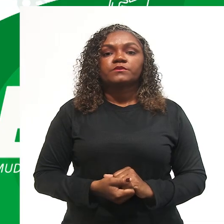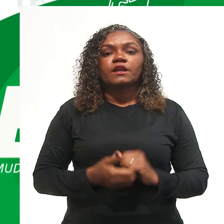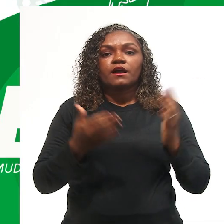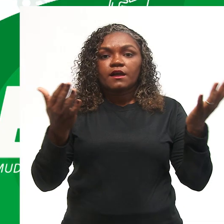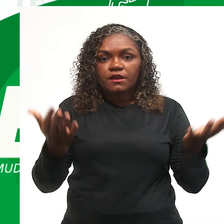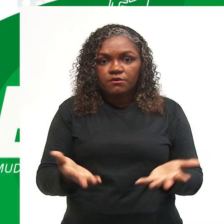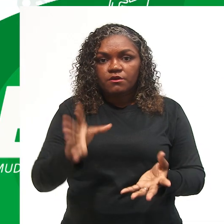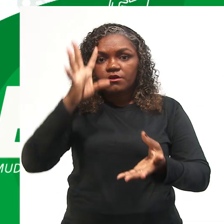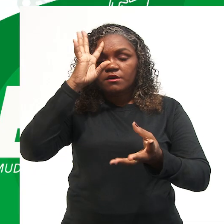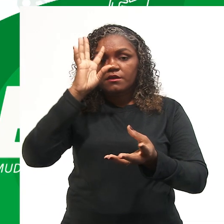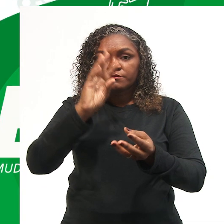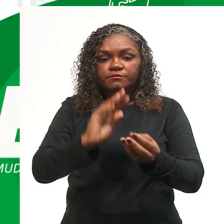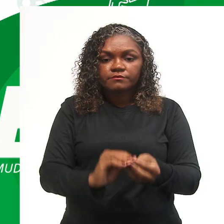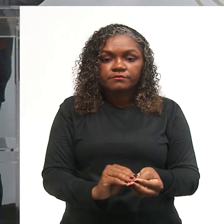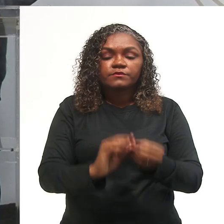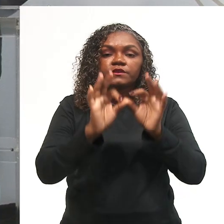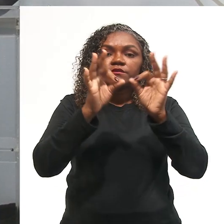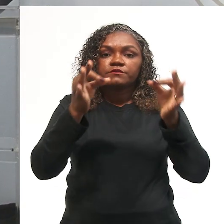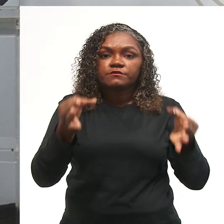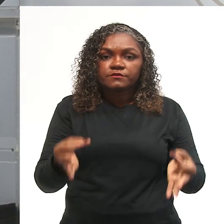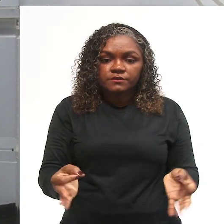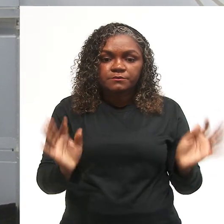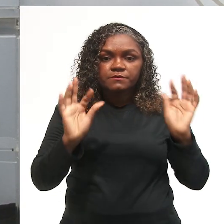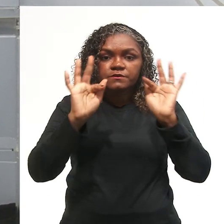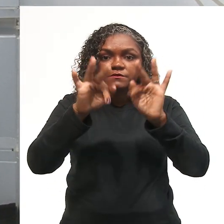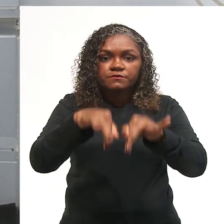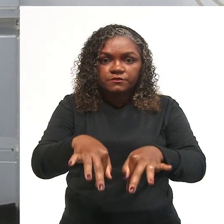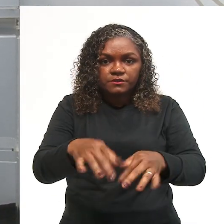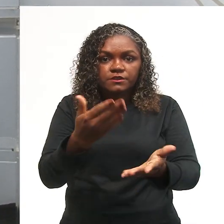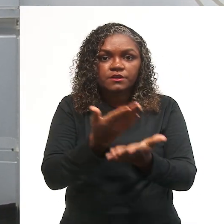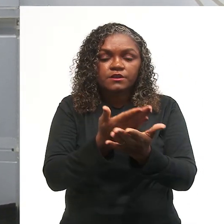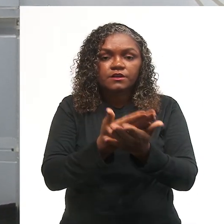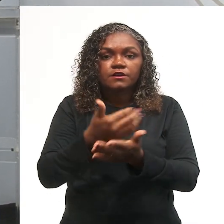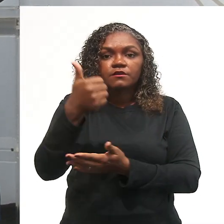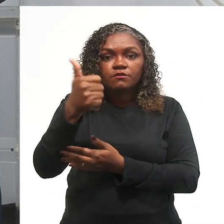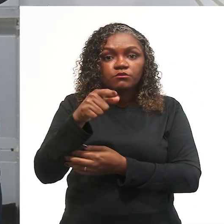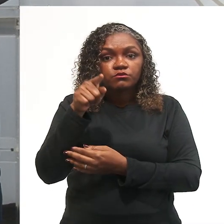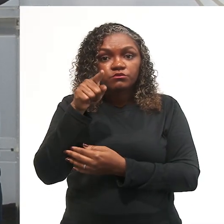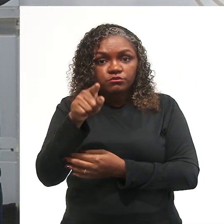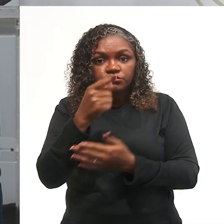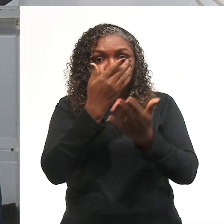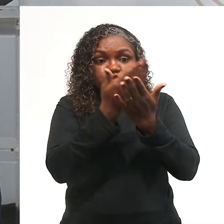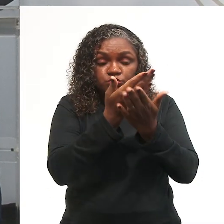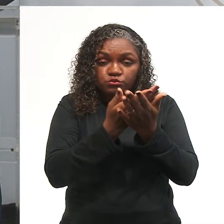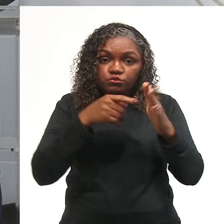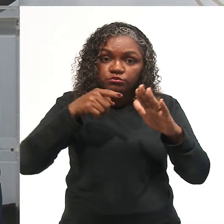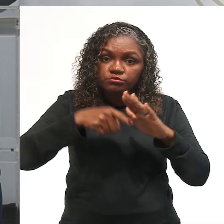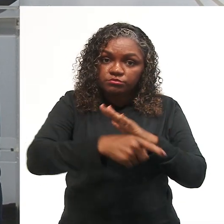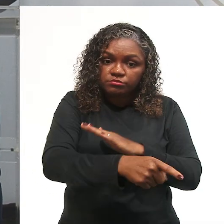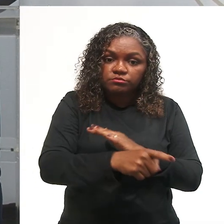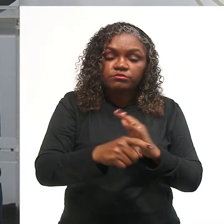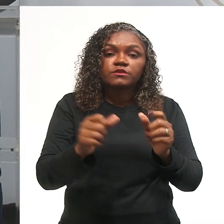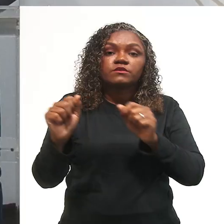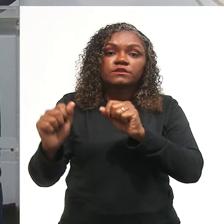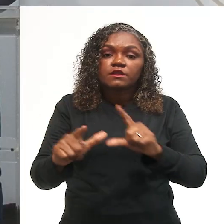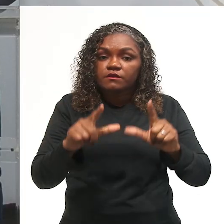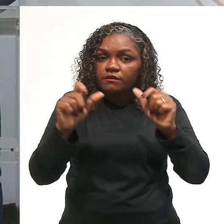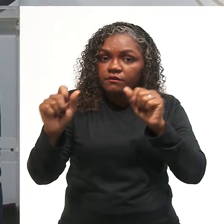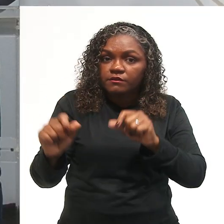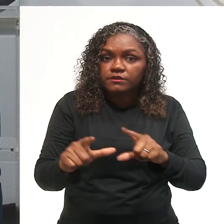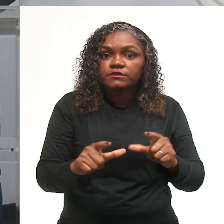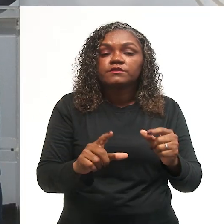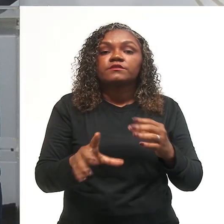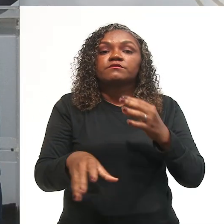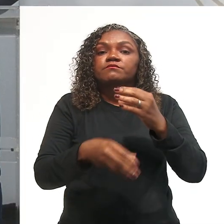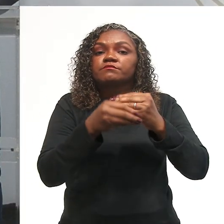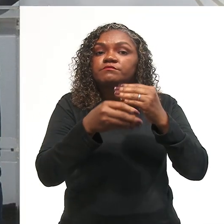período. E assim, gente, a gente encerra essa aula de número 1. Se debruce sobre o seu material, os slides,